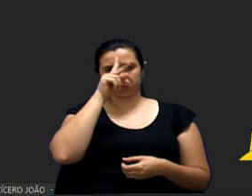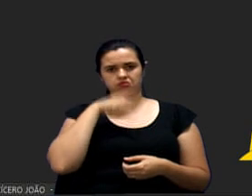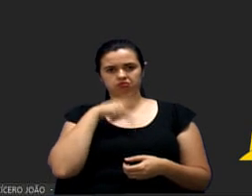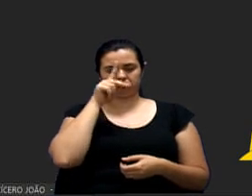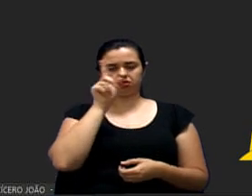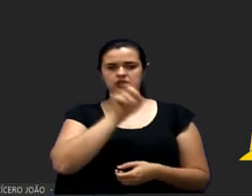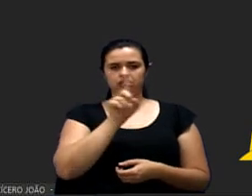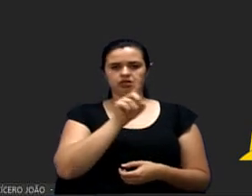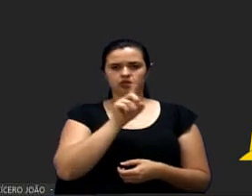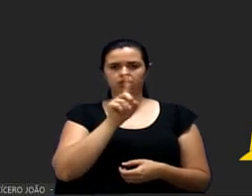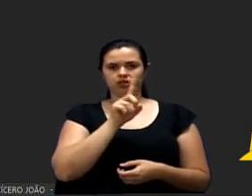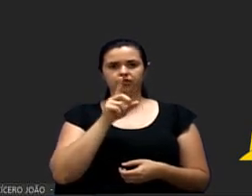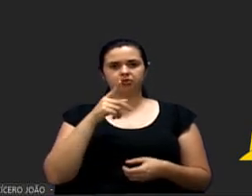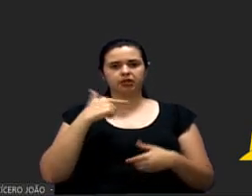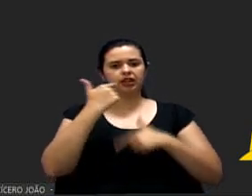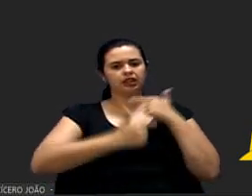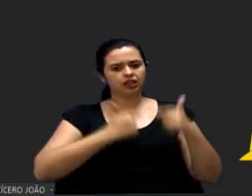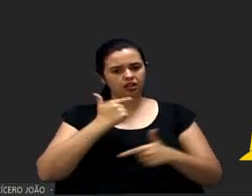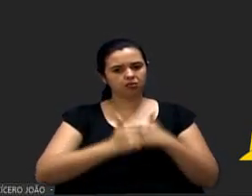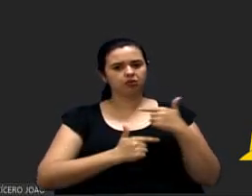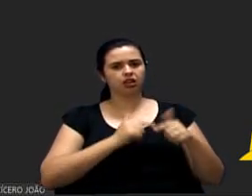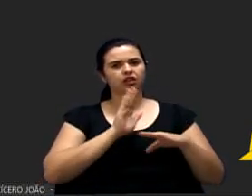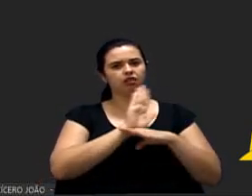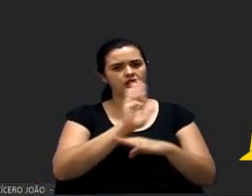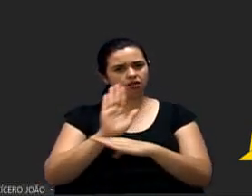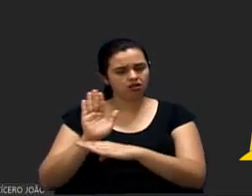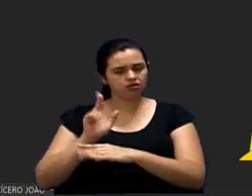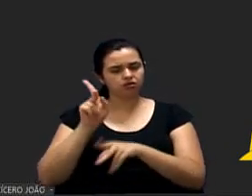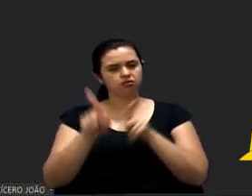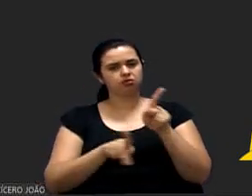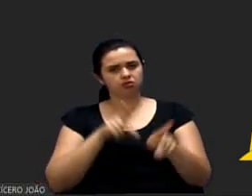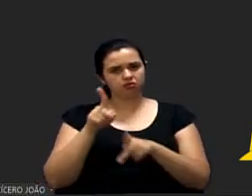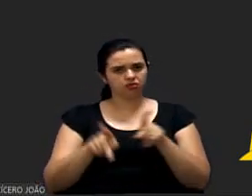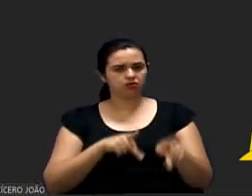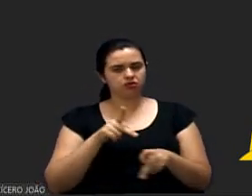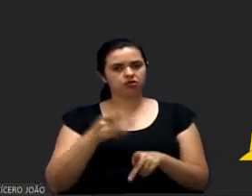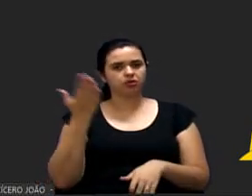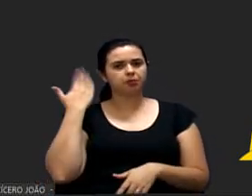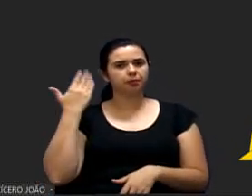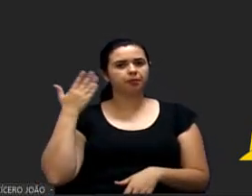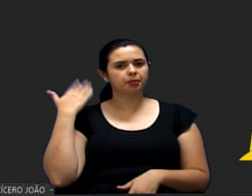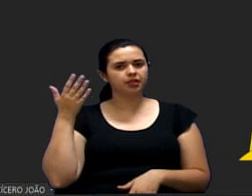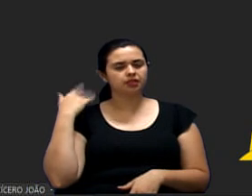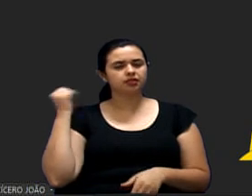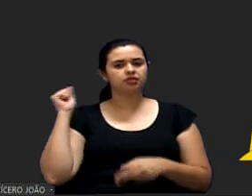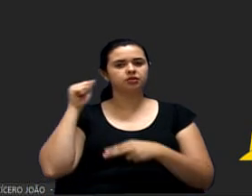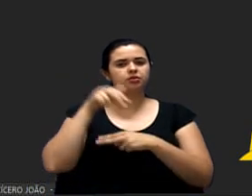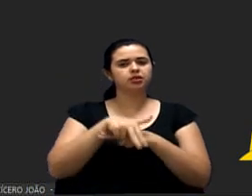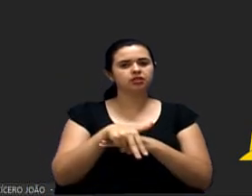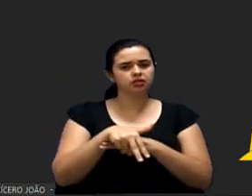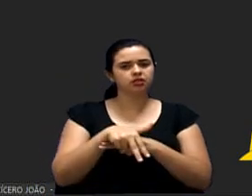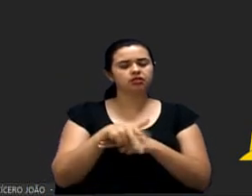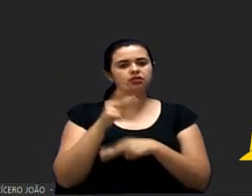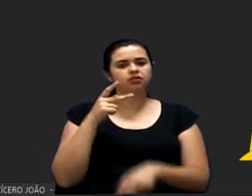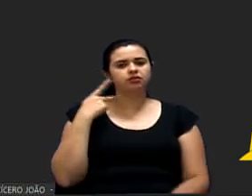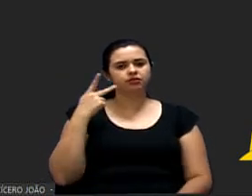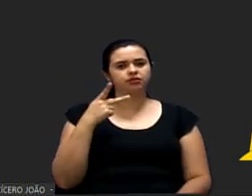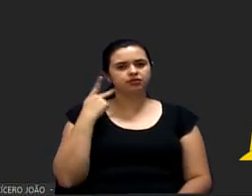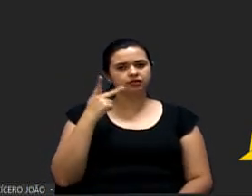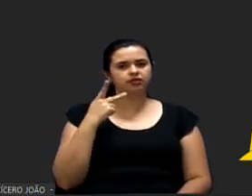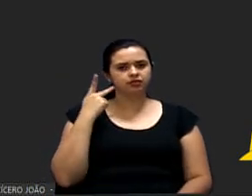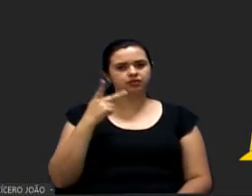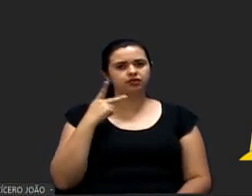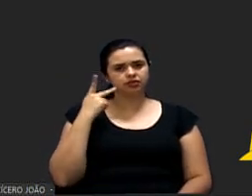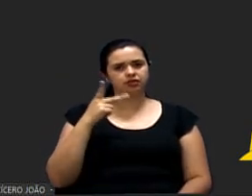rua. Esse vereador, quando entrou na Câmara Municipal de Sorocaba, já entrou um vereador, graças a meu bom Deus,